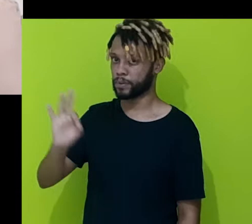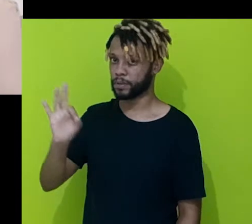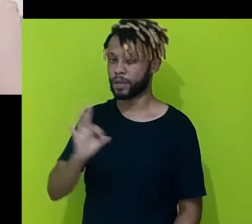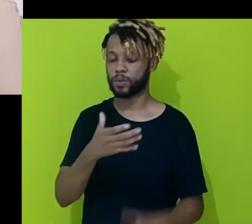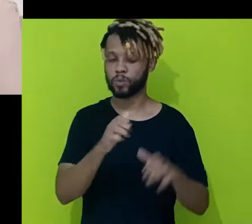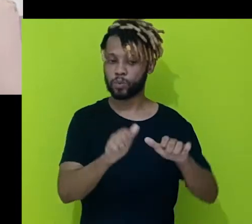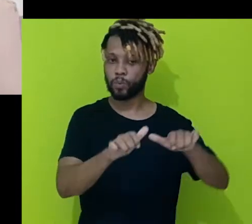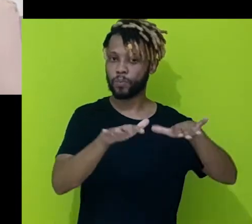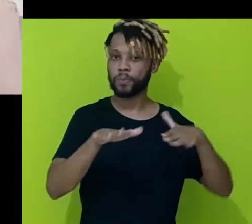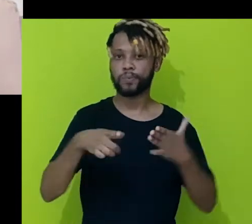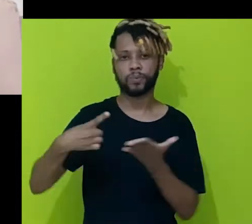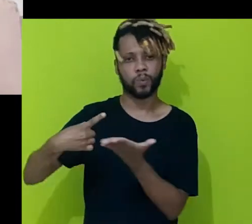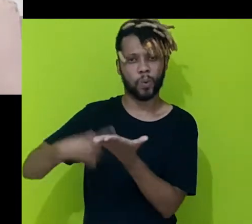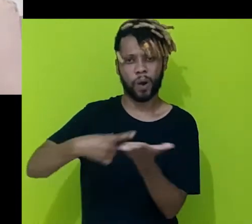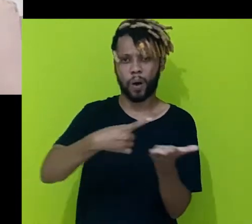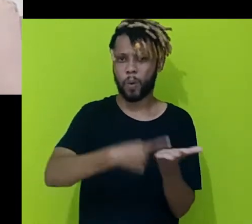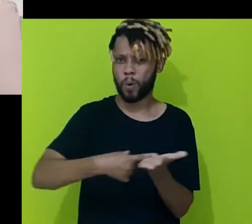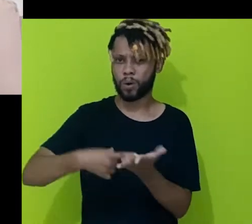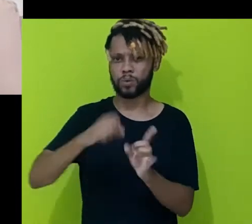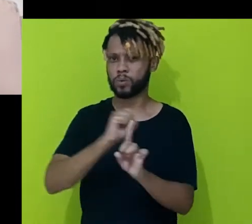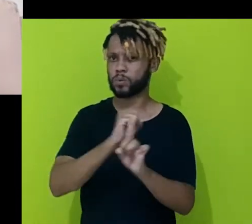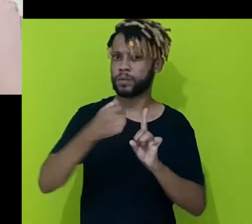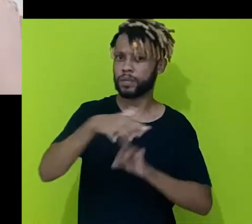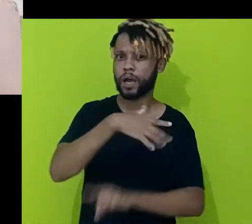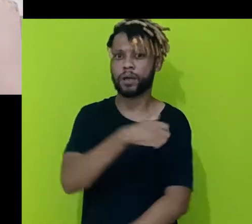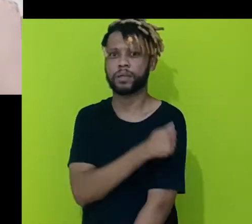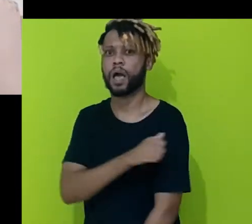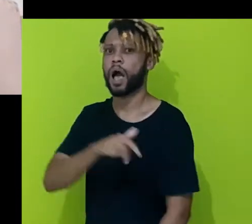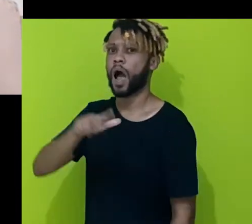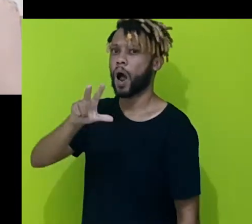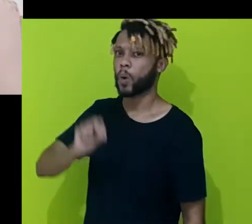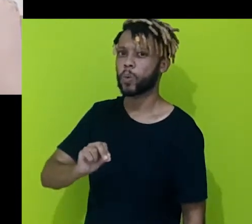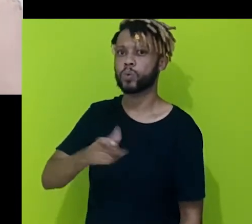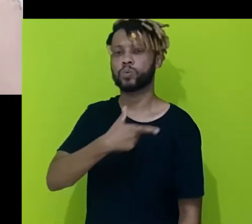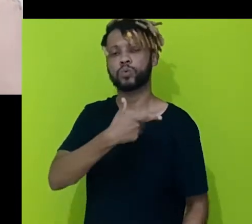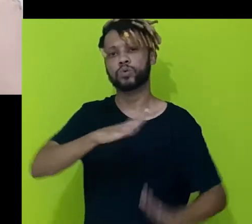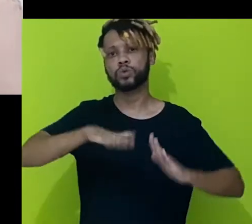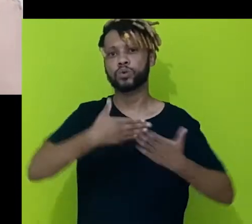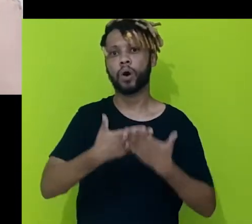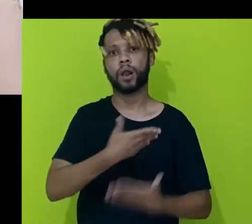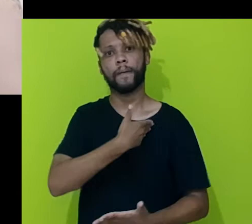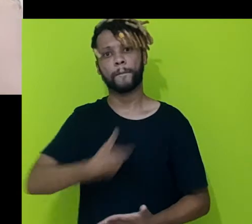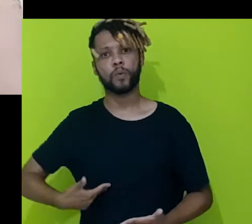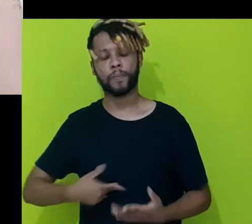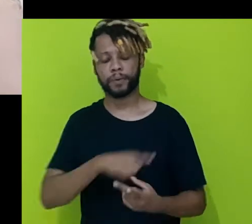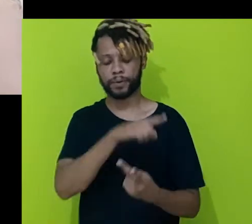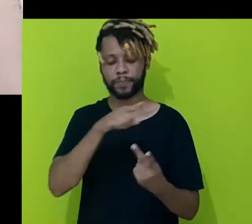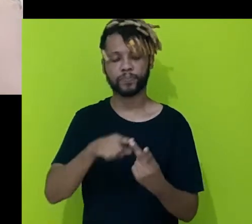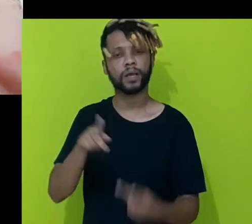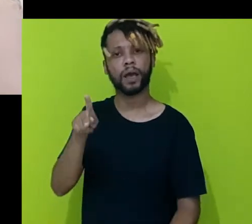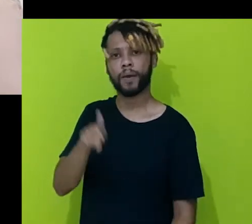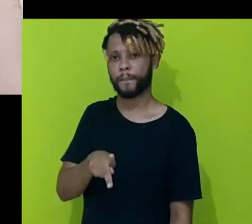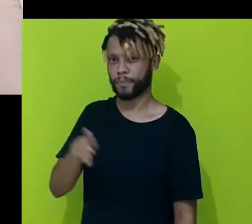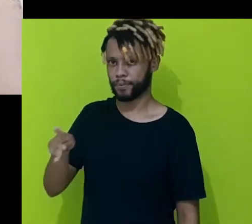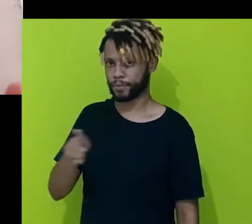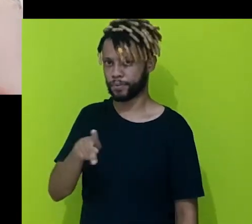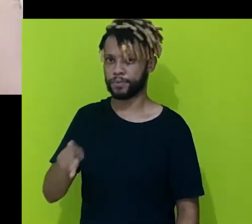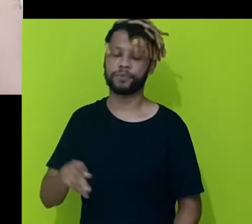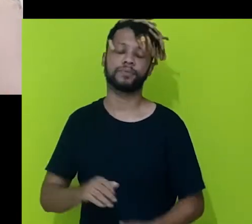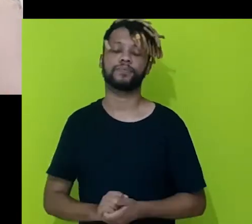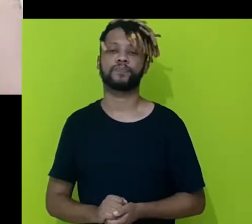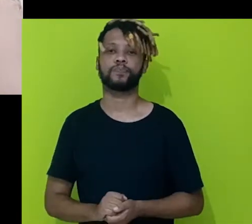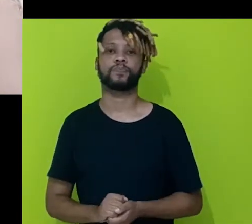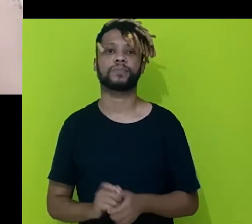deve ser alunos de escola pública e professores. E aí, como eu falei, qualquer outra